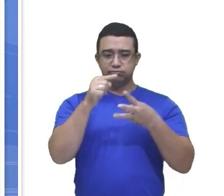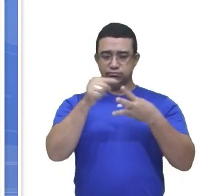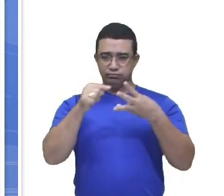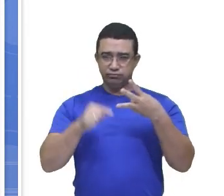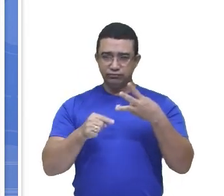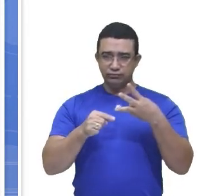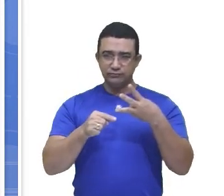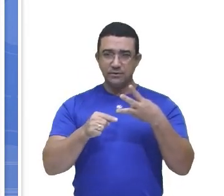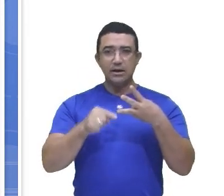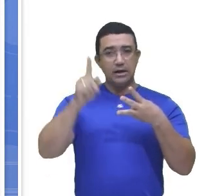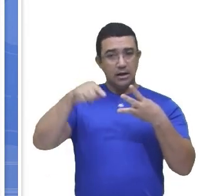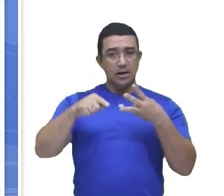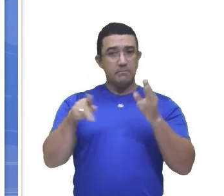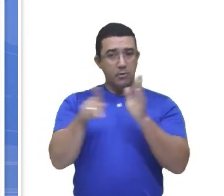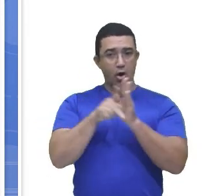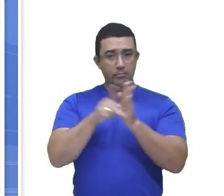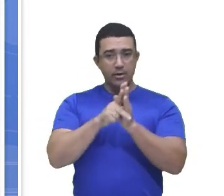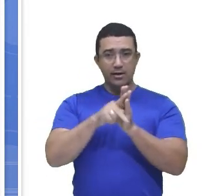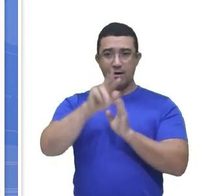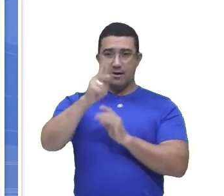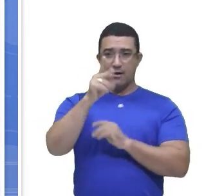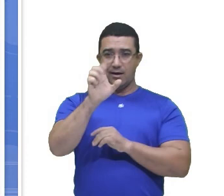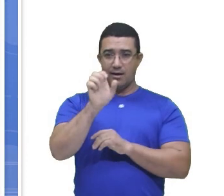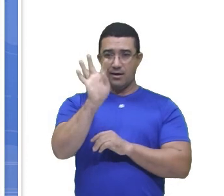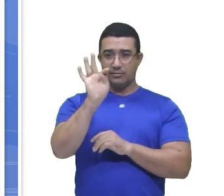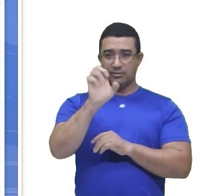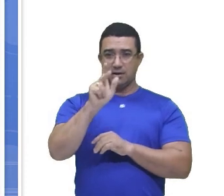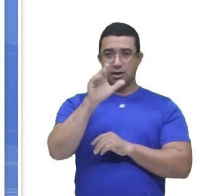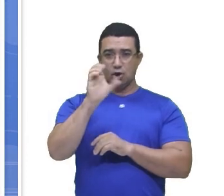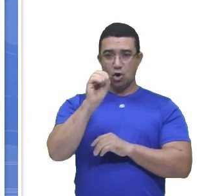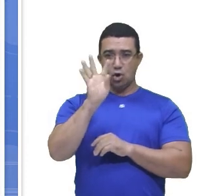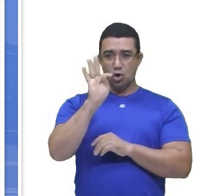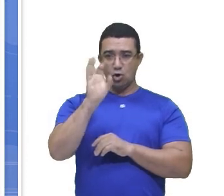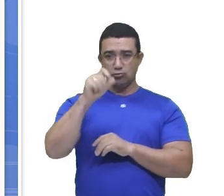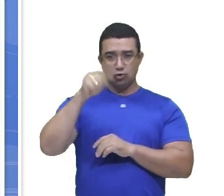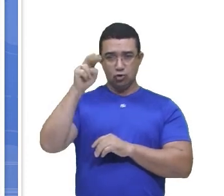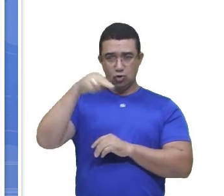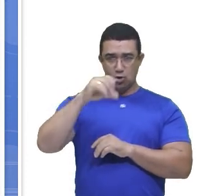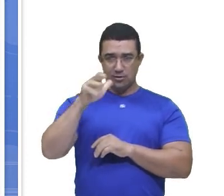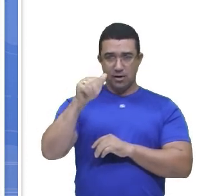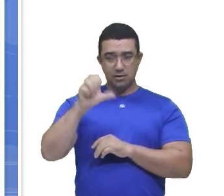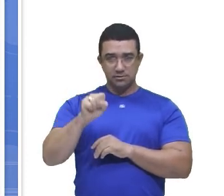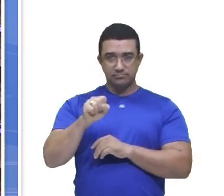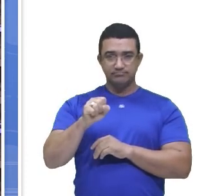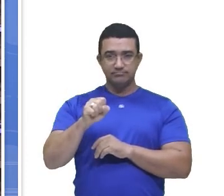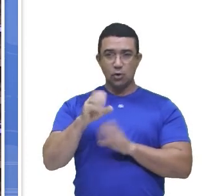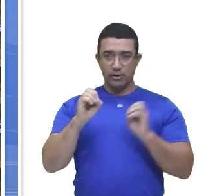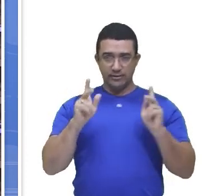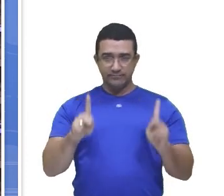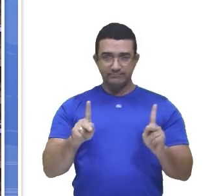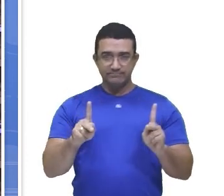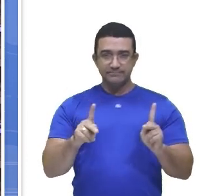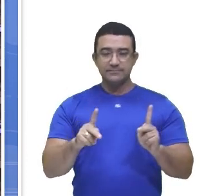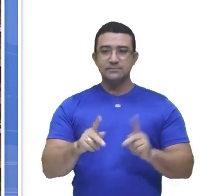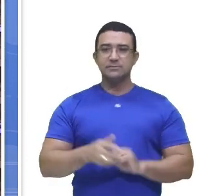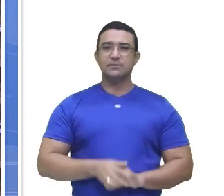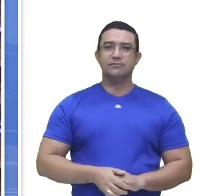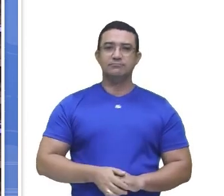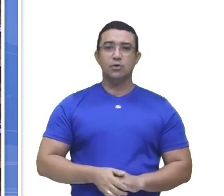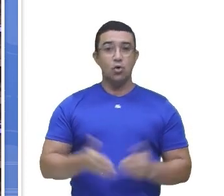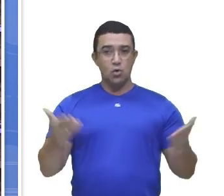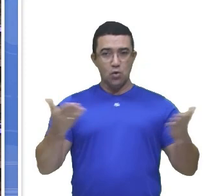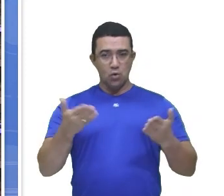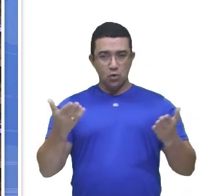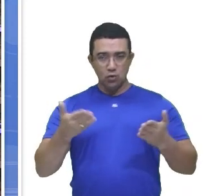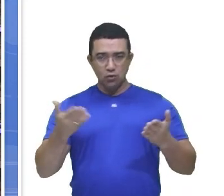álcool, são palavras heterotônicas. Muito bem. Pessoal, é isso aí. Hoje foi o